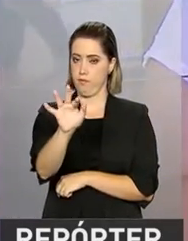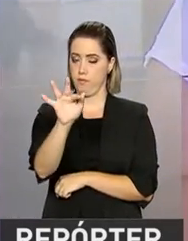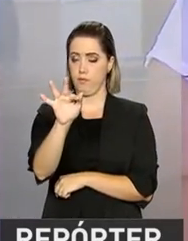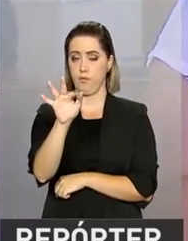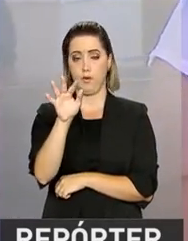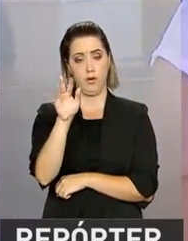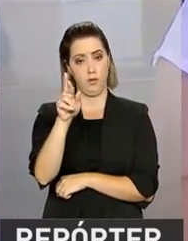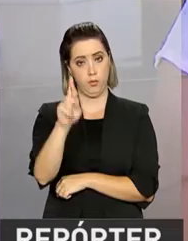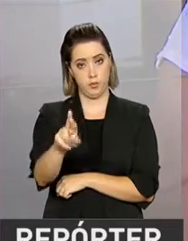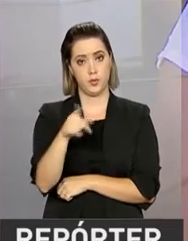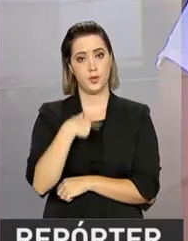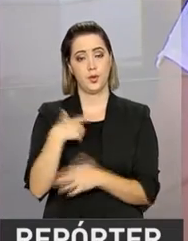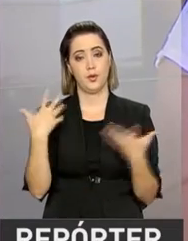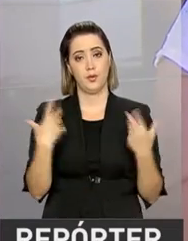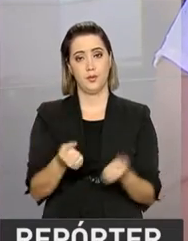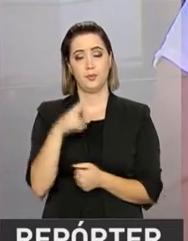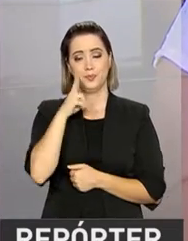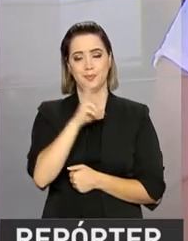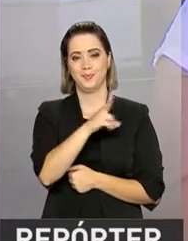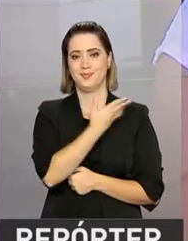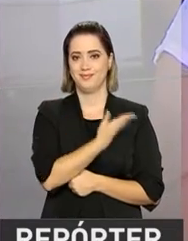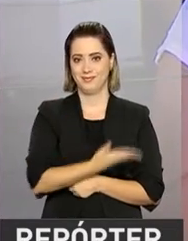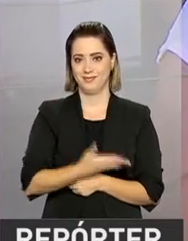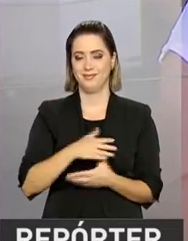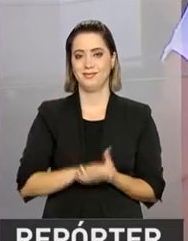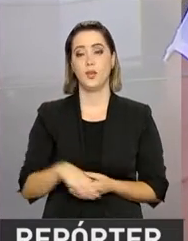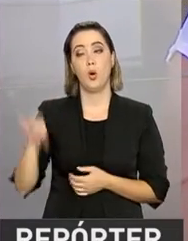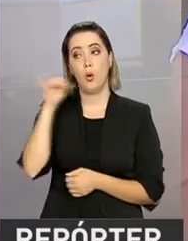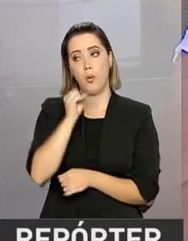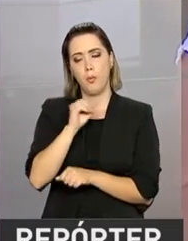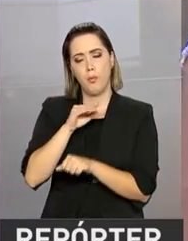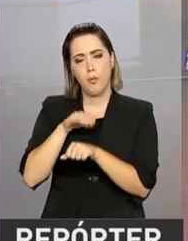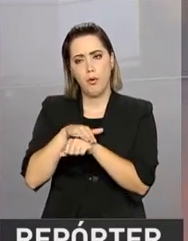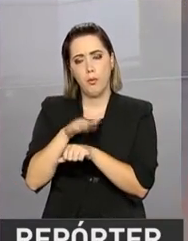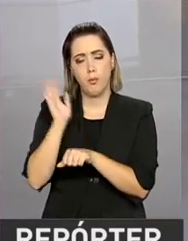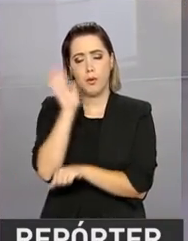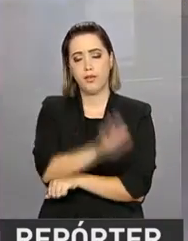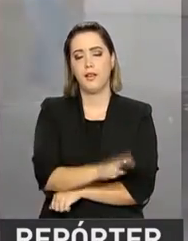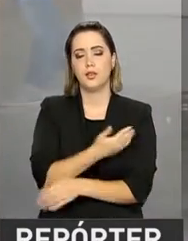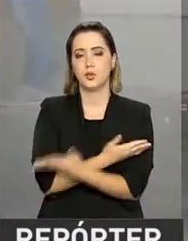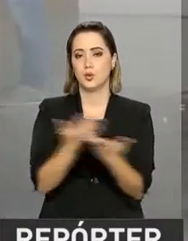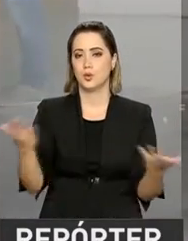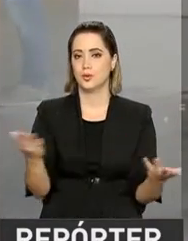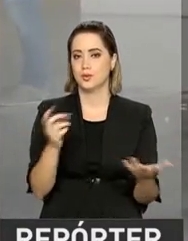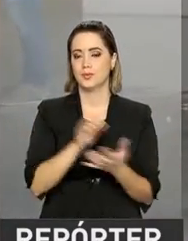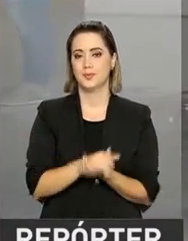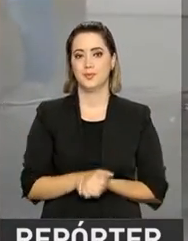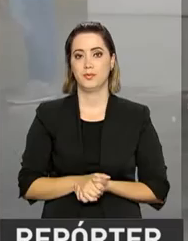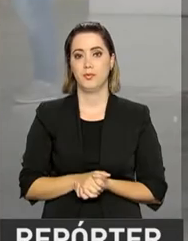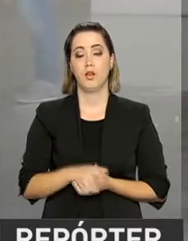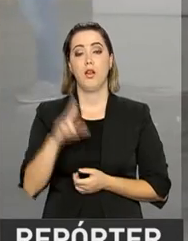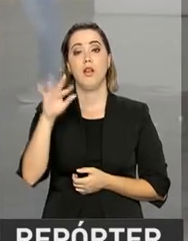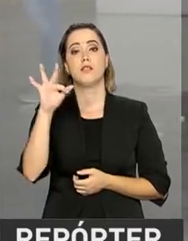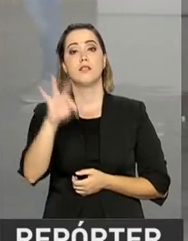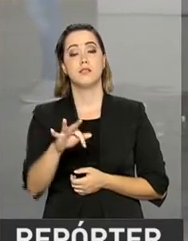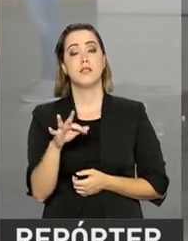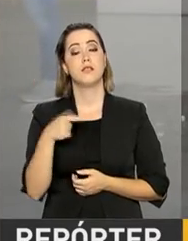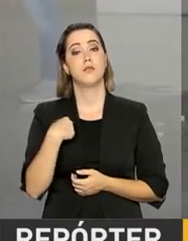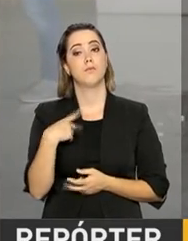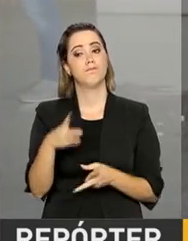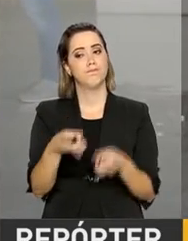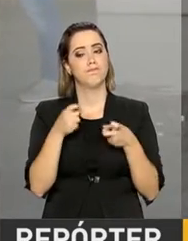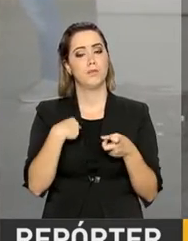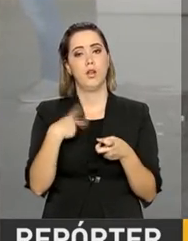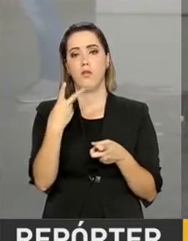para a gente o lagoano boa tarde pra você falar roberta boa tarde boa tarde a todos a receita federal estima que 28